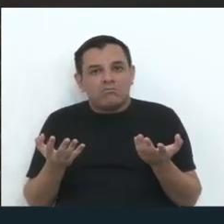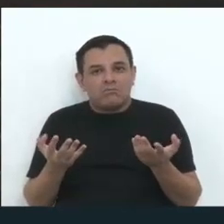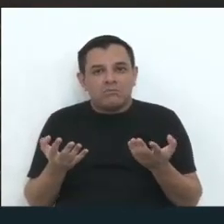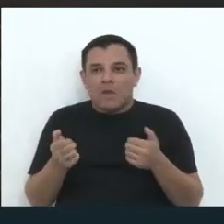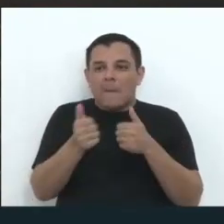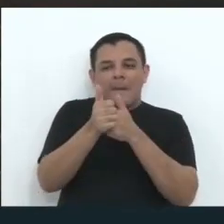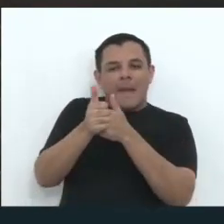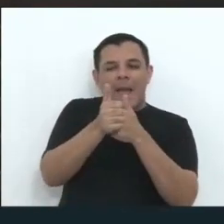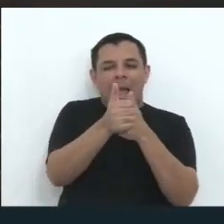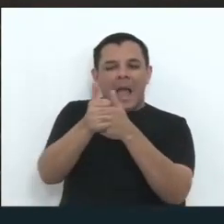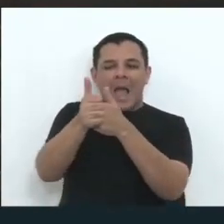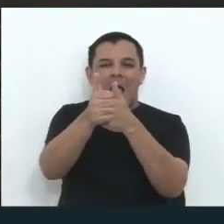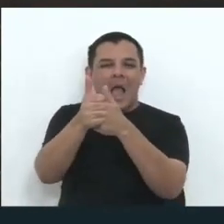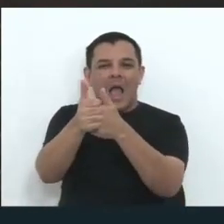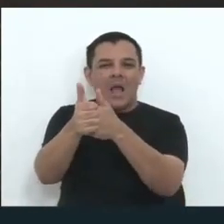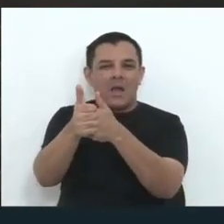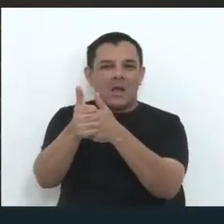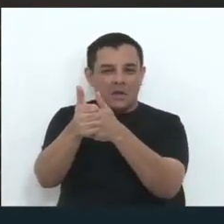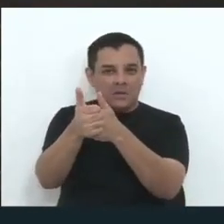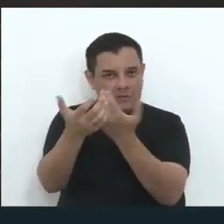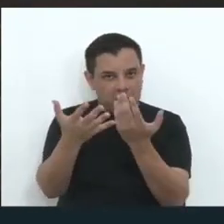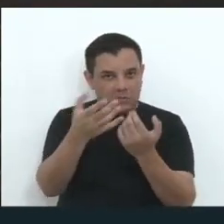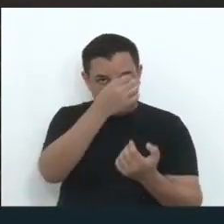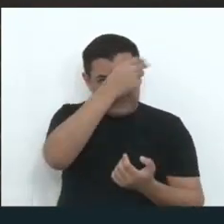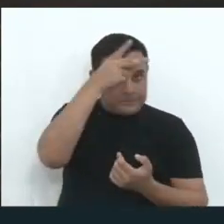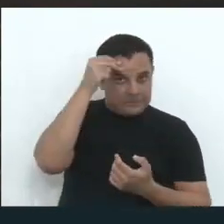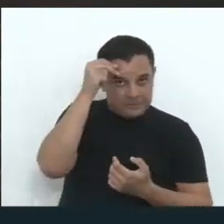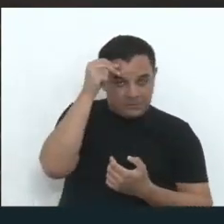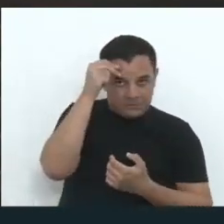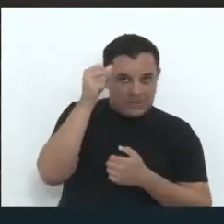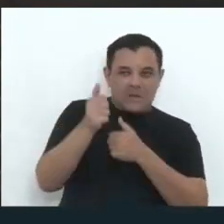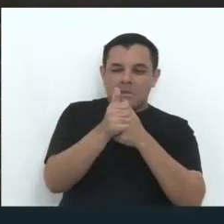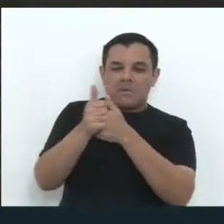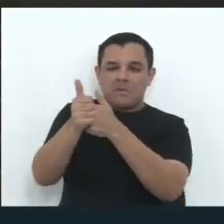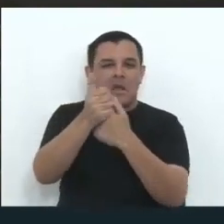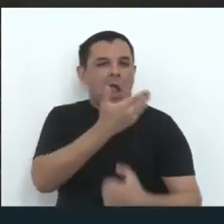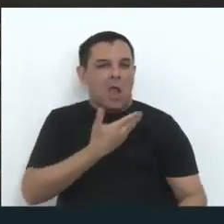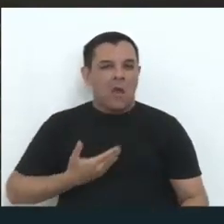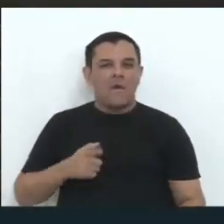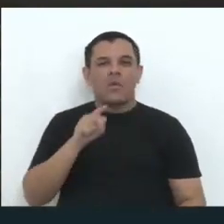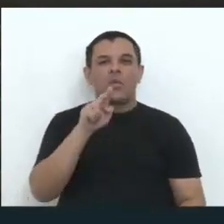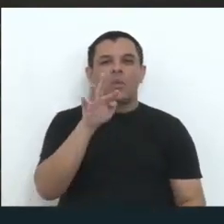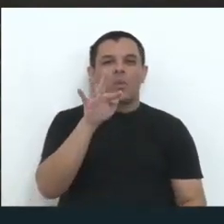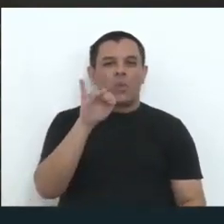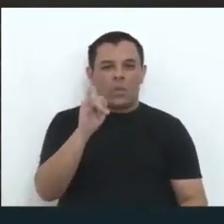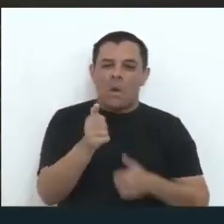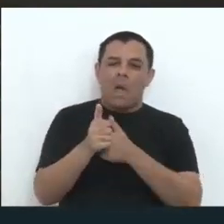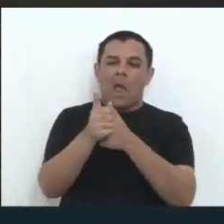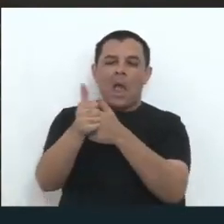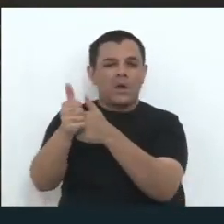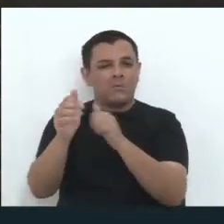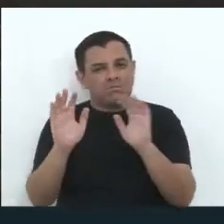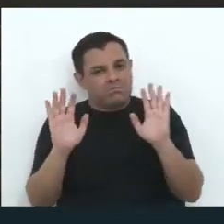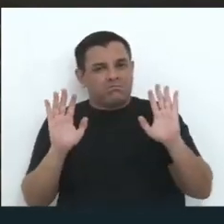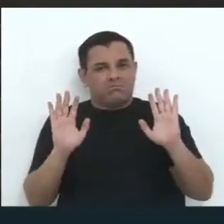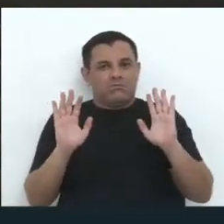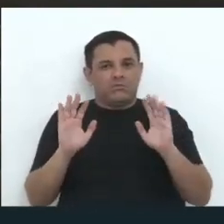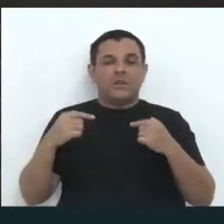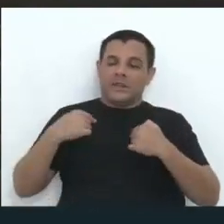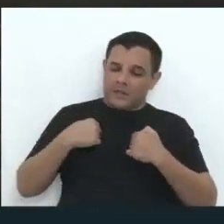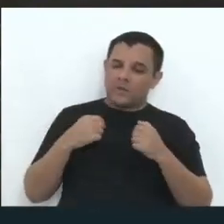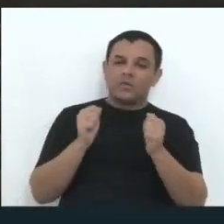perseguindo o governo municipal, está perseguindo o governo Gotti. Ah, seria legal eu e o Laércio